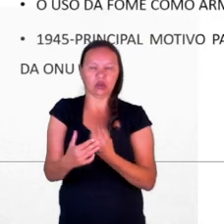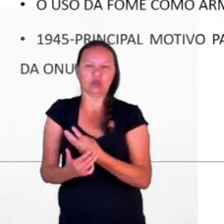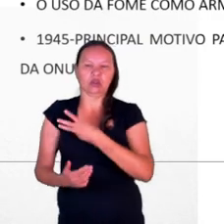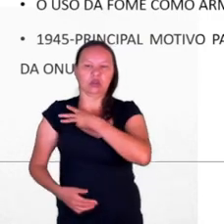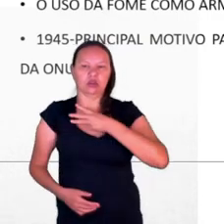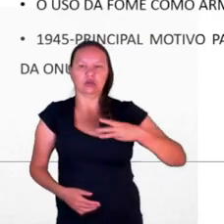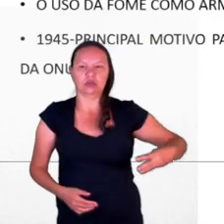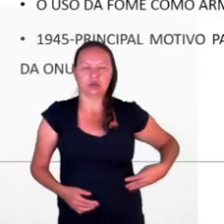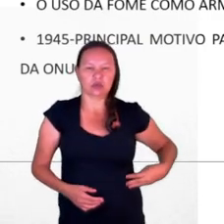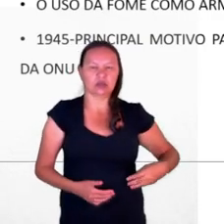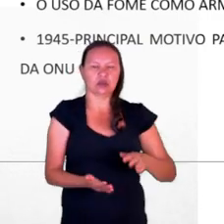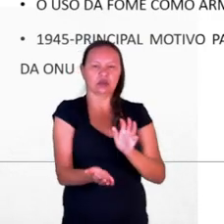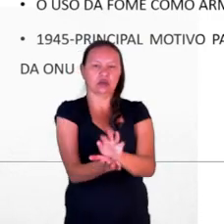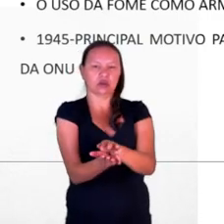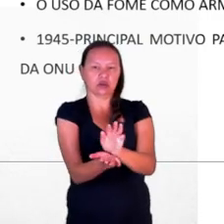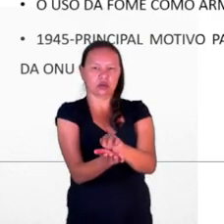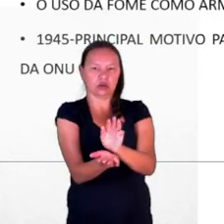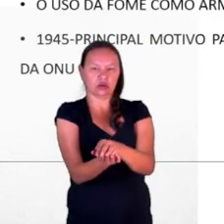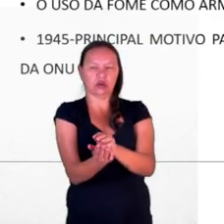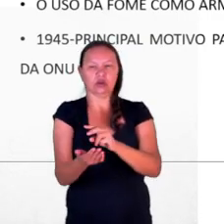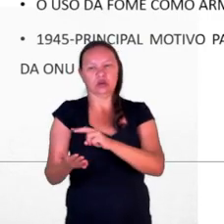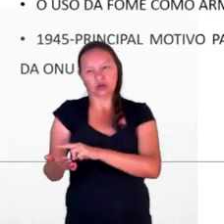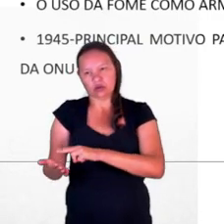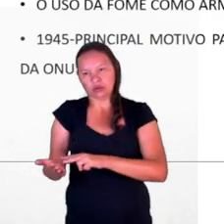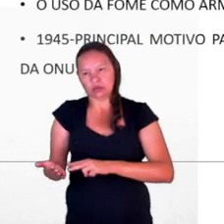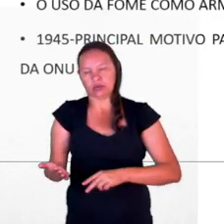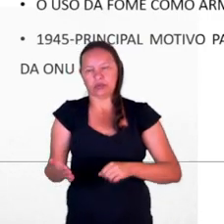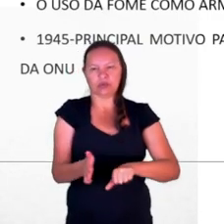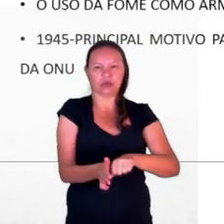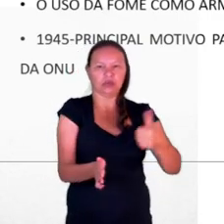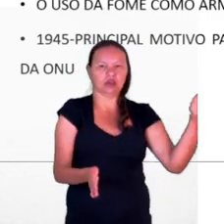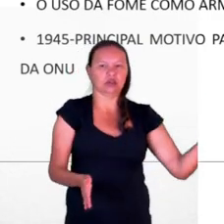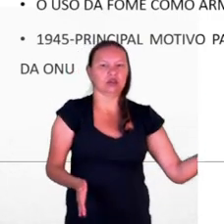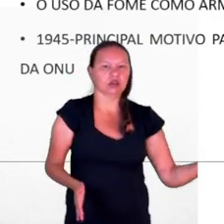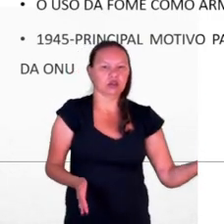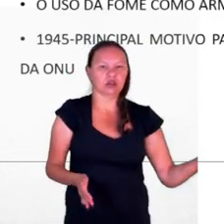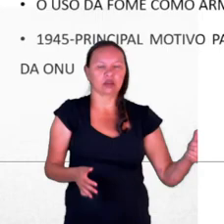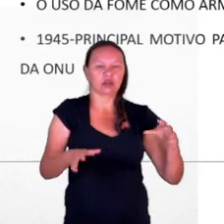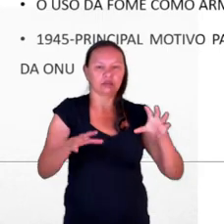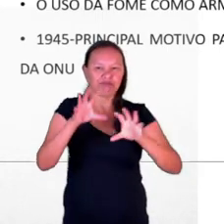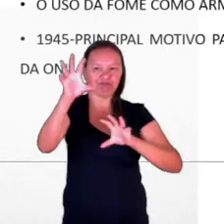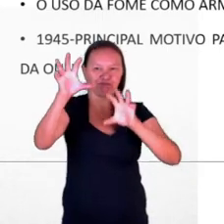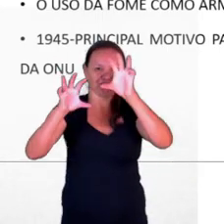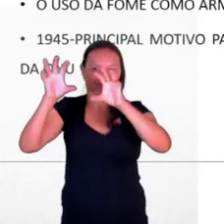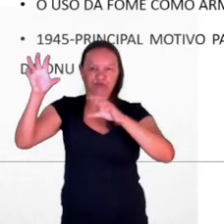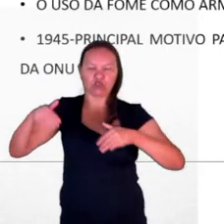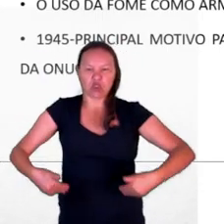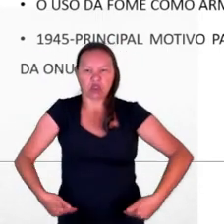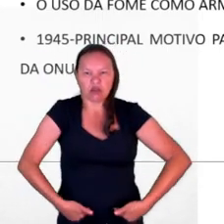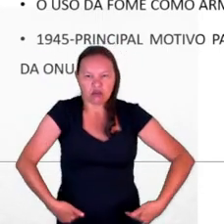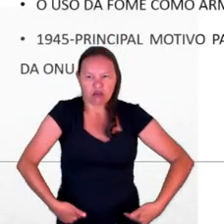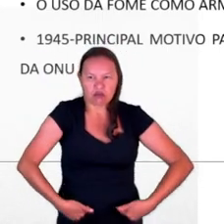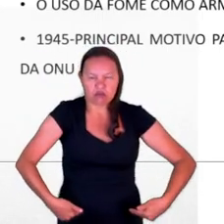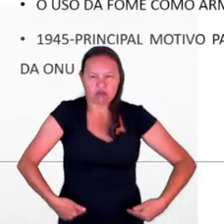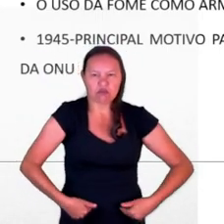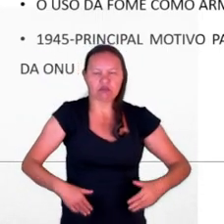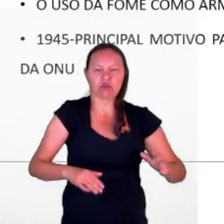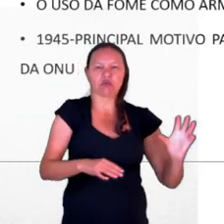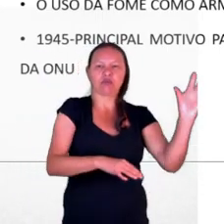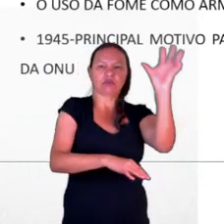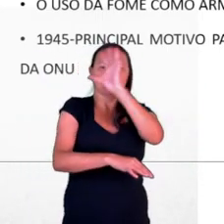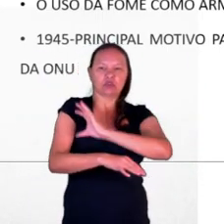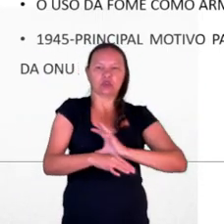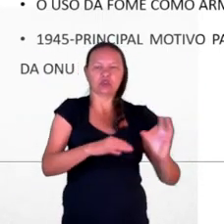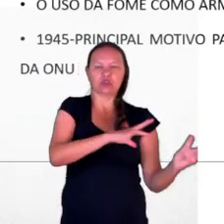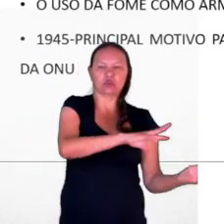Pernambuco ele foi quem desenhou pela primeira vez as manchas da Fome mundial e atribui